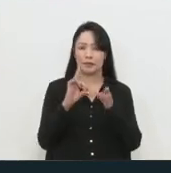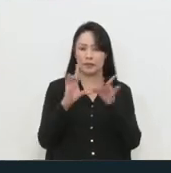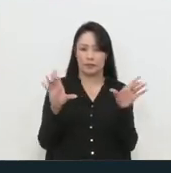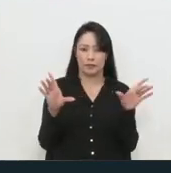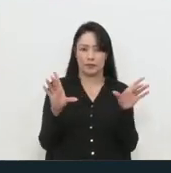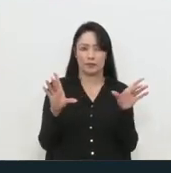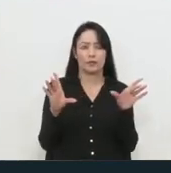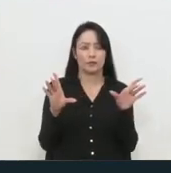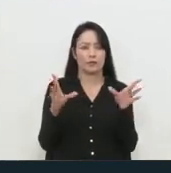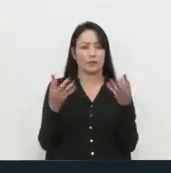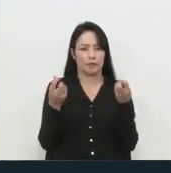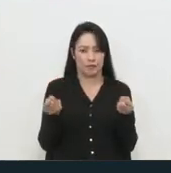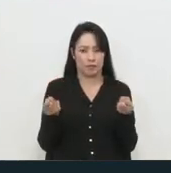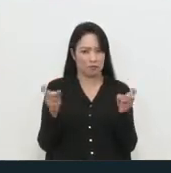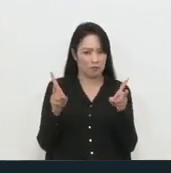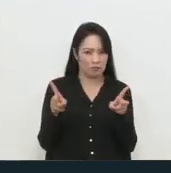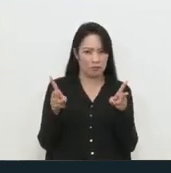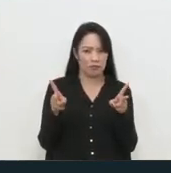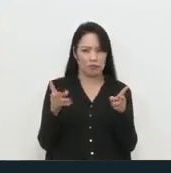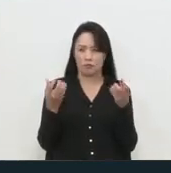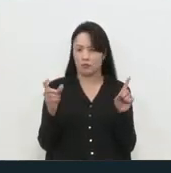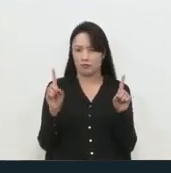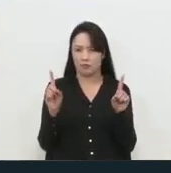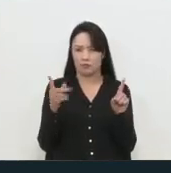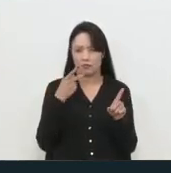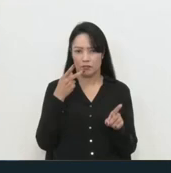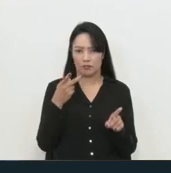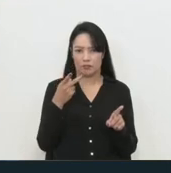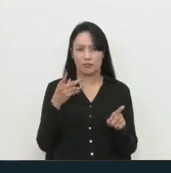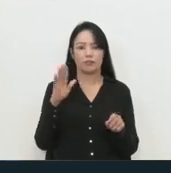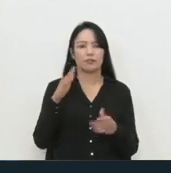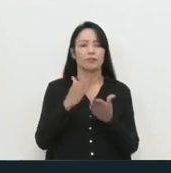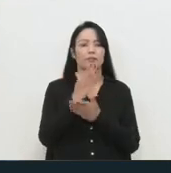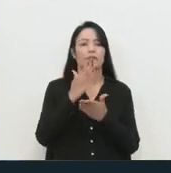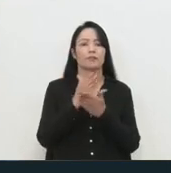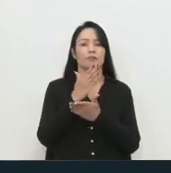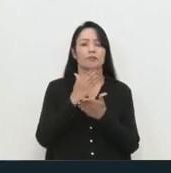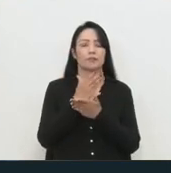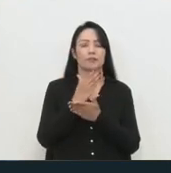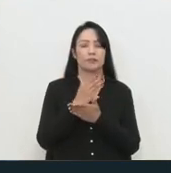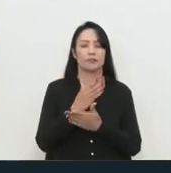os vereadores favoráveis Como estão os contrários se manifestem aprovado